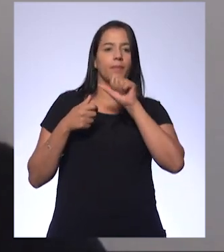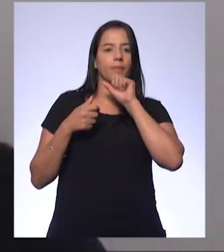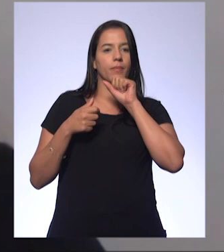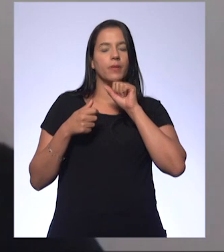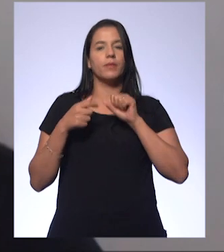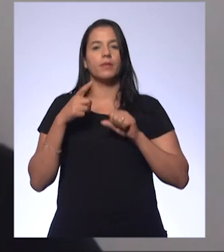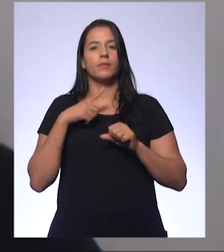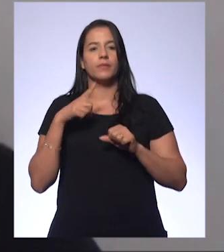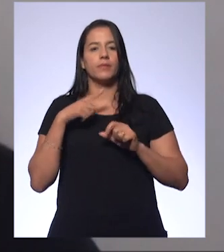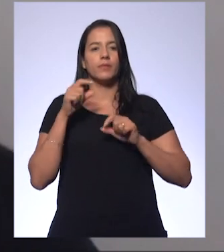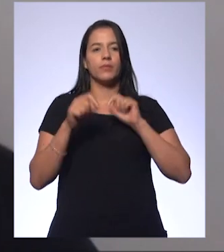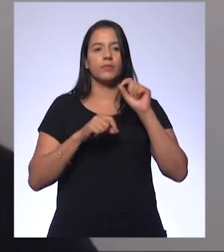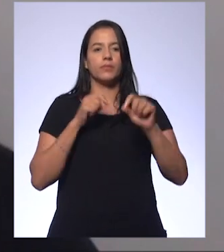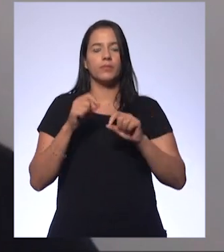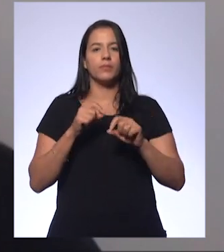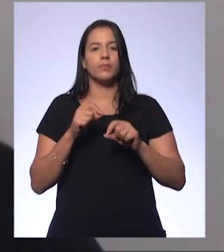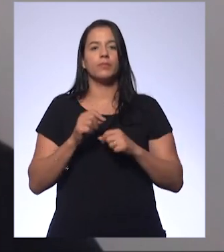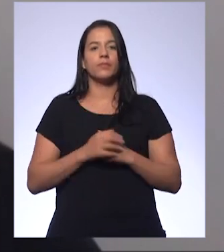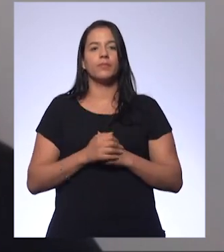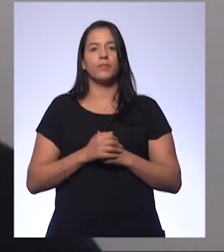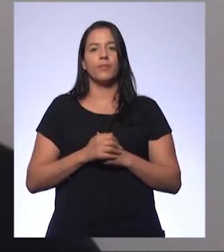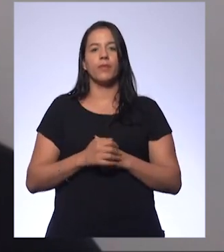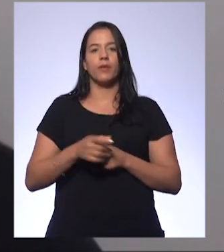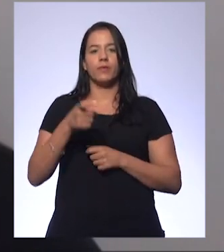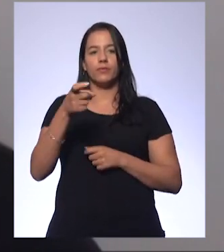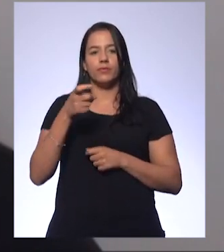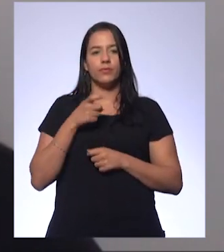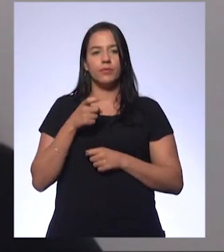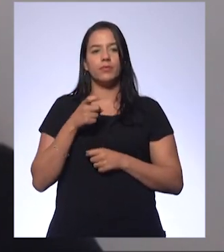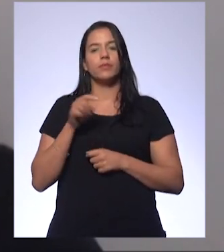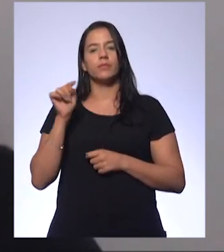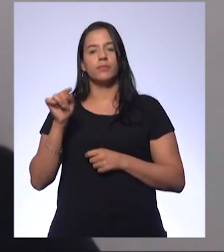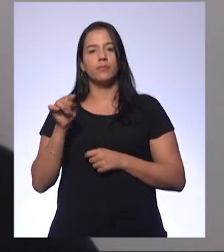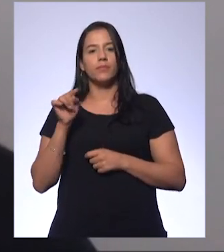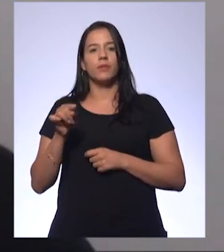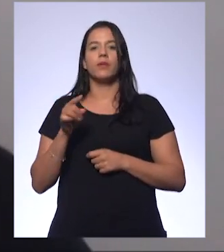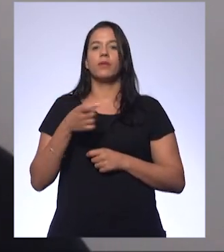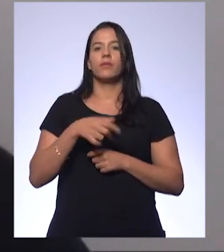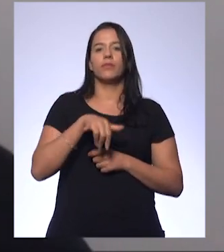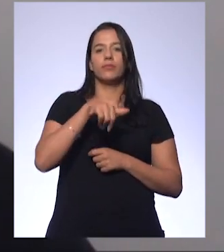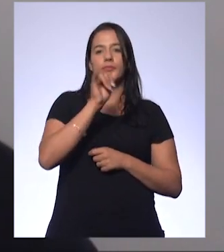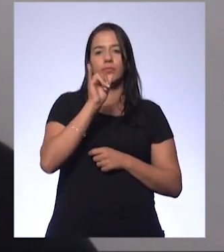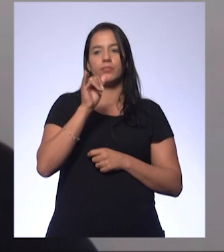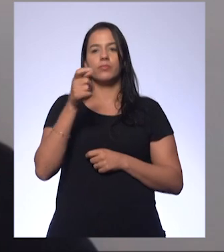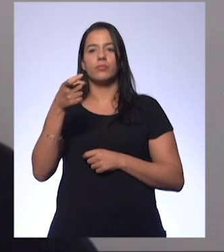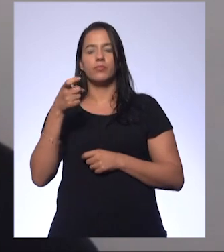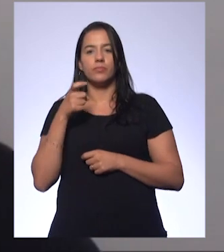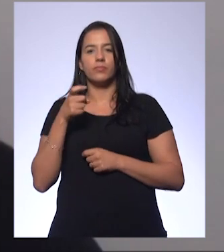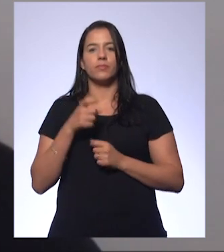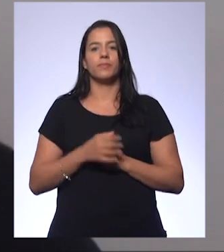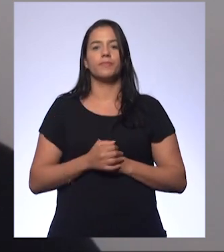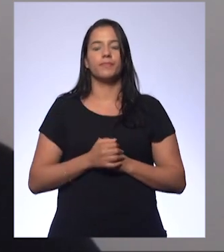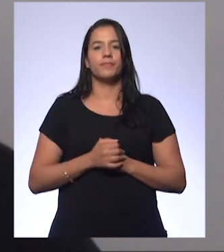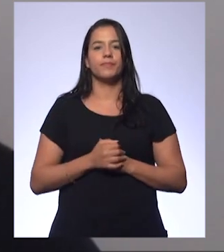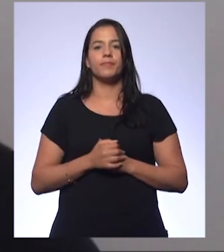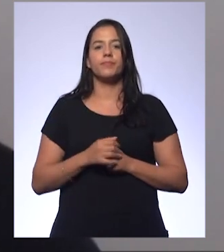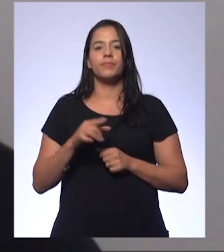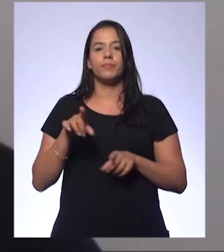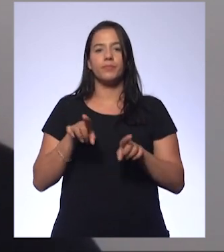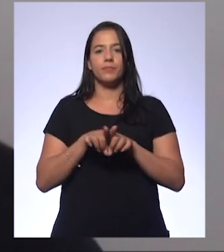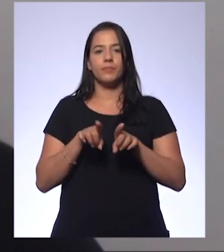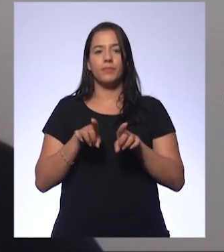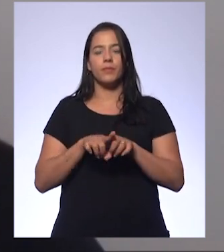vão ter X e X e machos vão ter X e Y, né? Então, lembrando ali